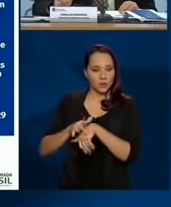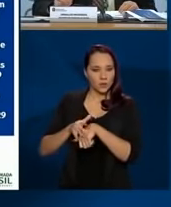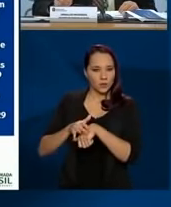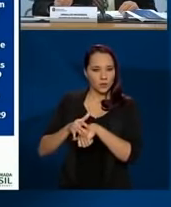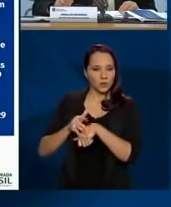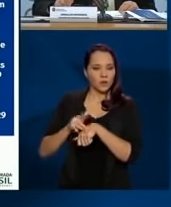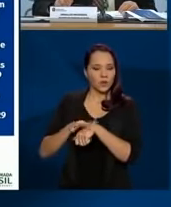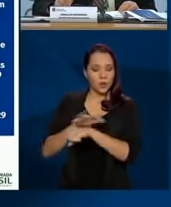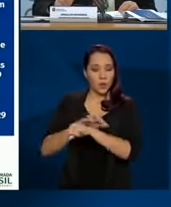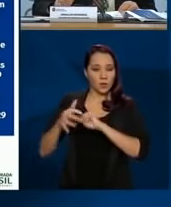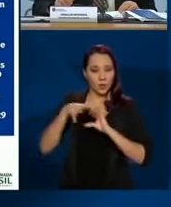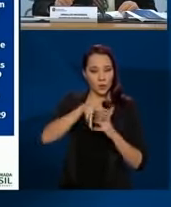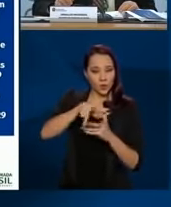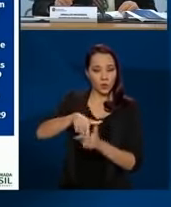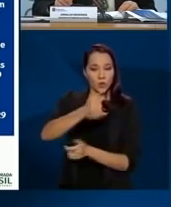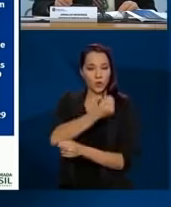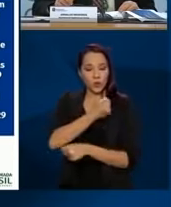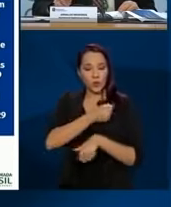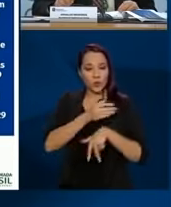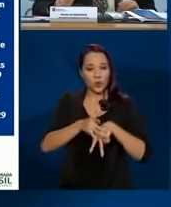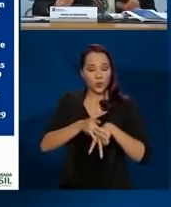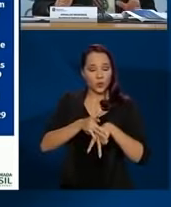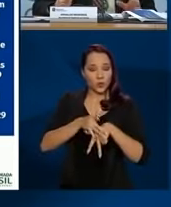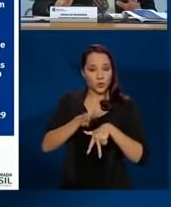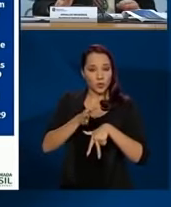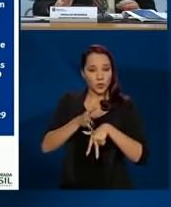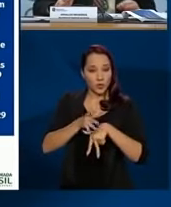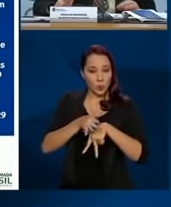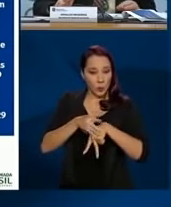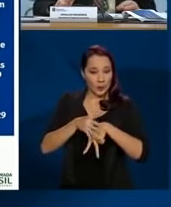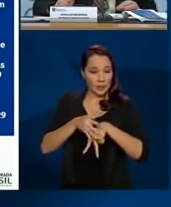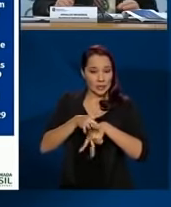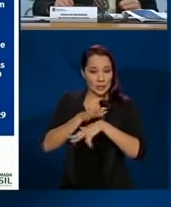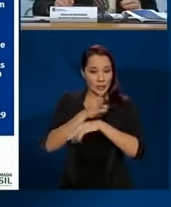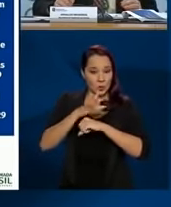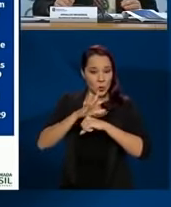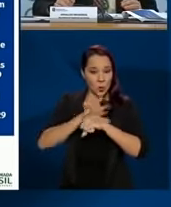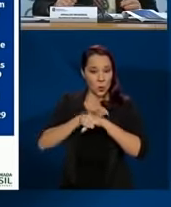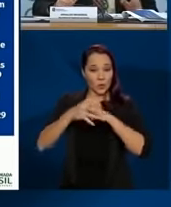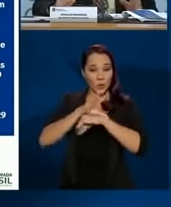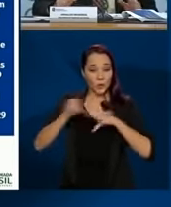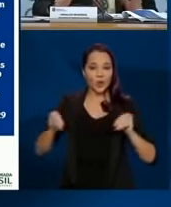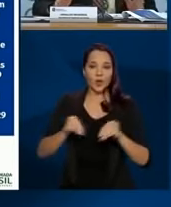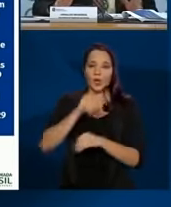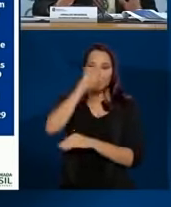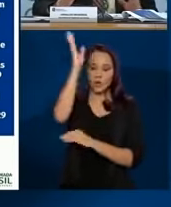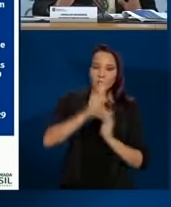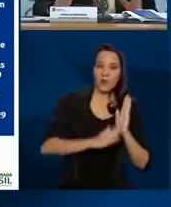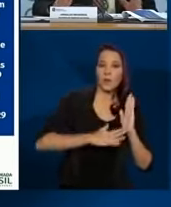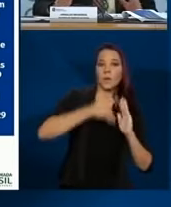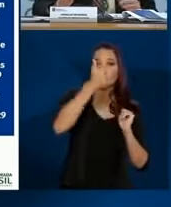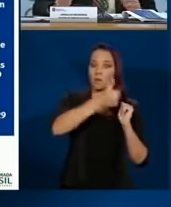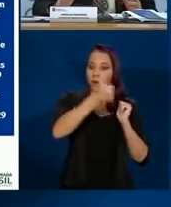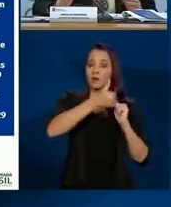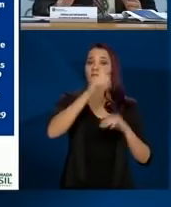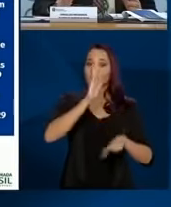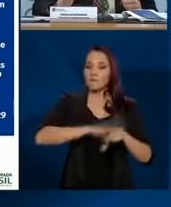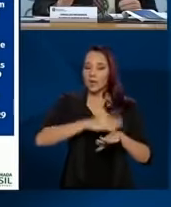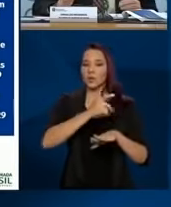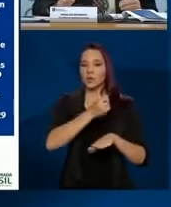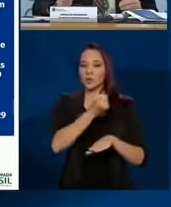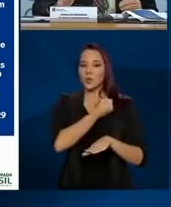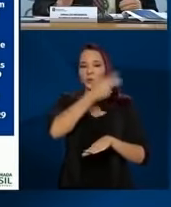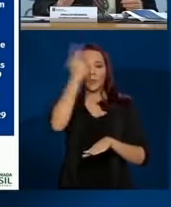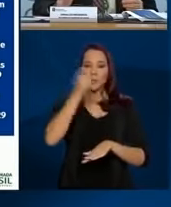da Covid no mundo, em números de casos de recuperados, né? O Brasil é o primeiro lugar no mundo, com quase